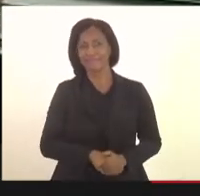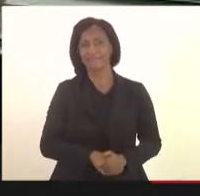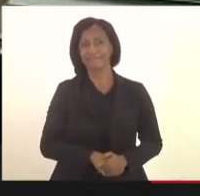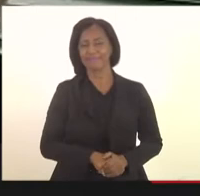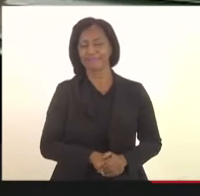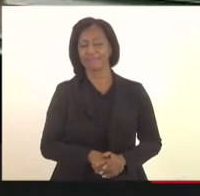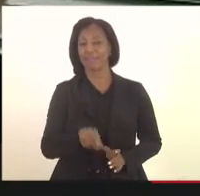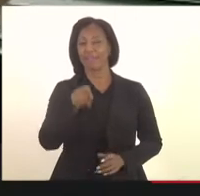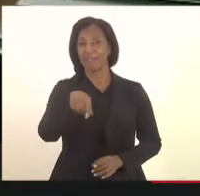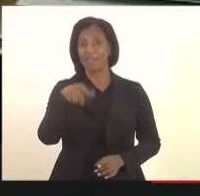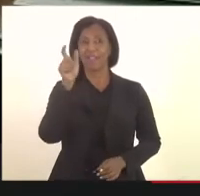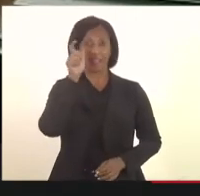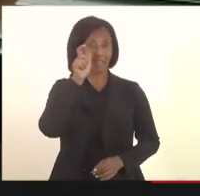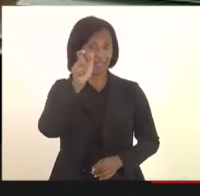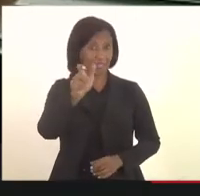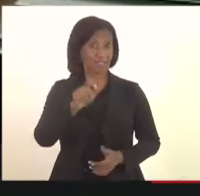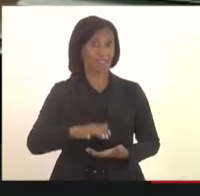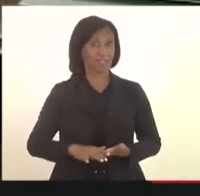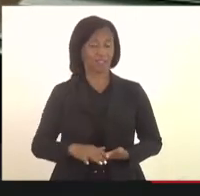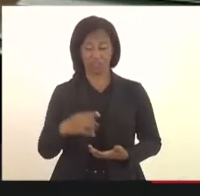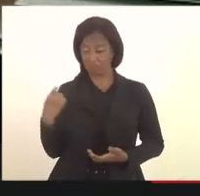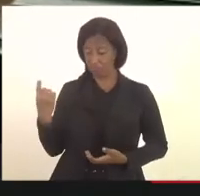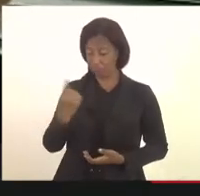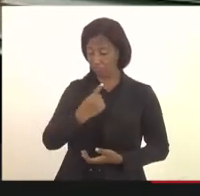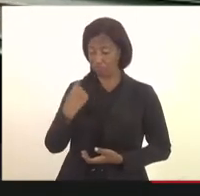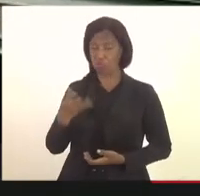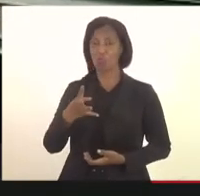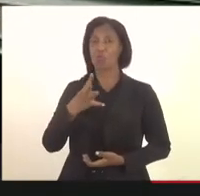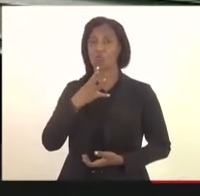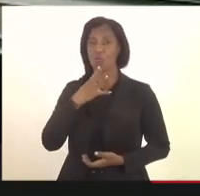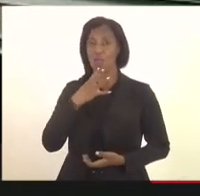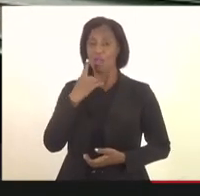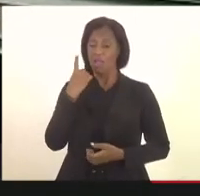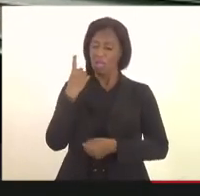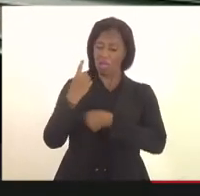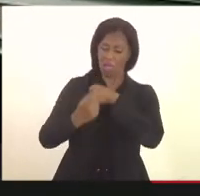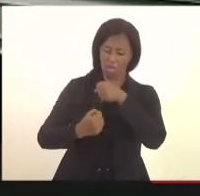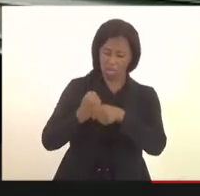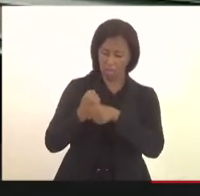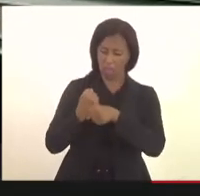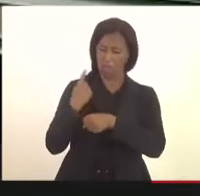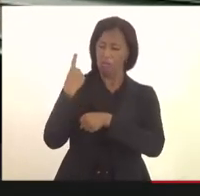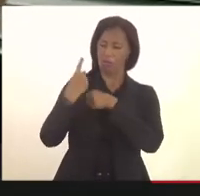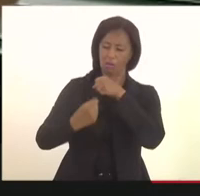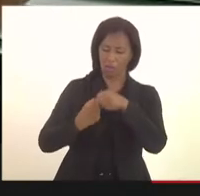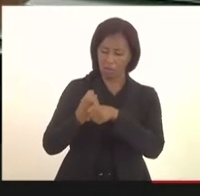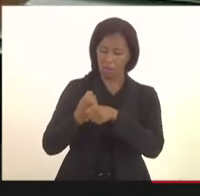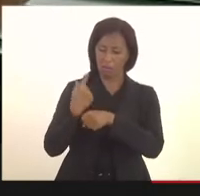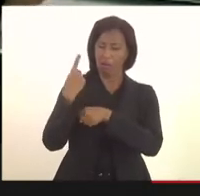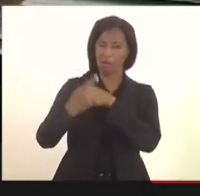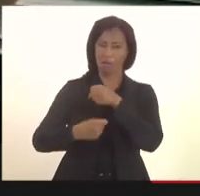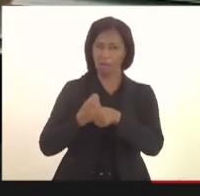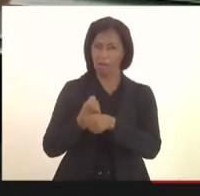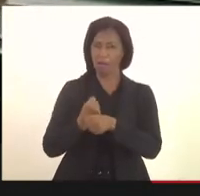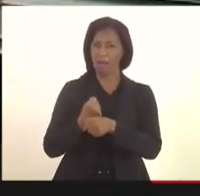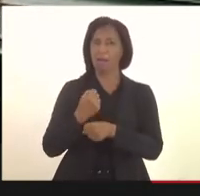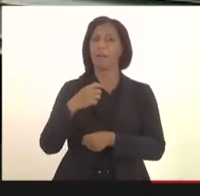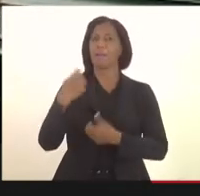É interessante que a gente conheça, ano a ano, essa correlação.